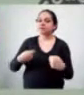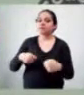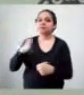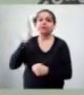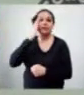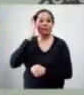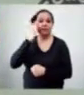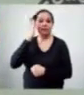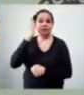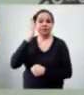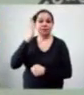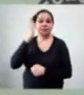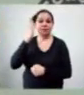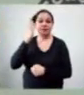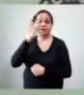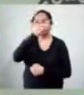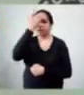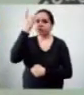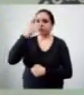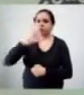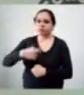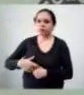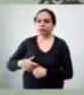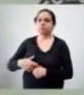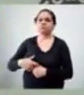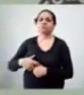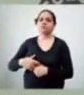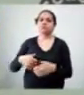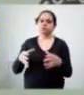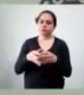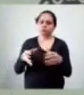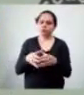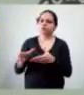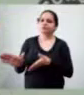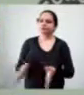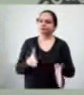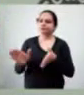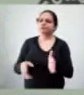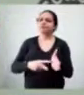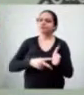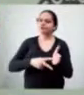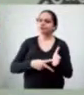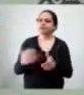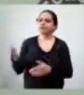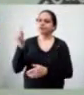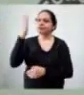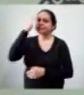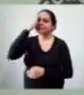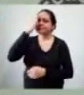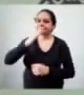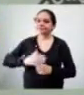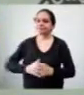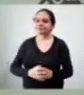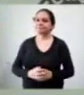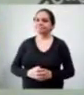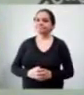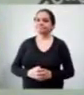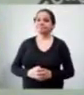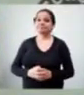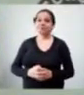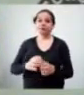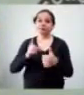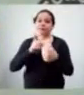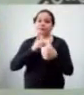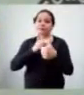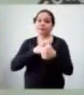por aqueles que nos ouvem, aqueles que pertencem à categoria deste sindicato. O